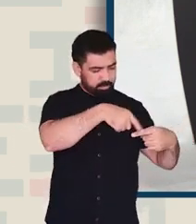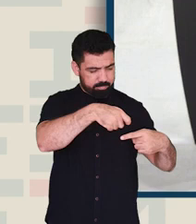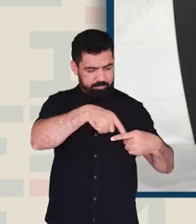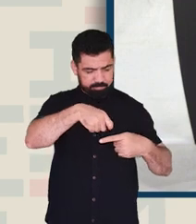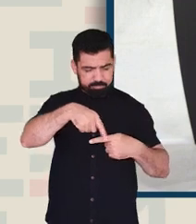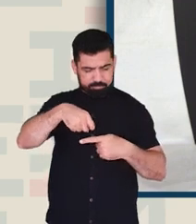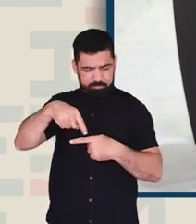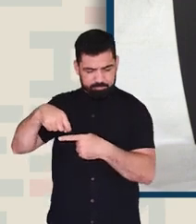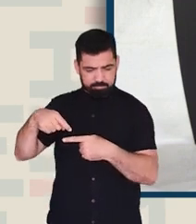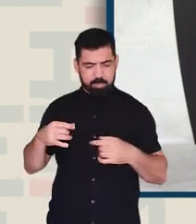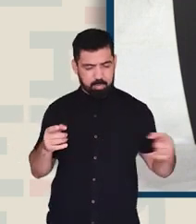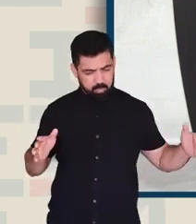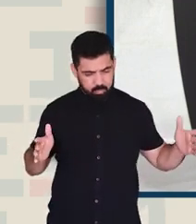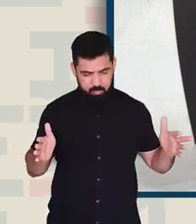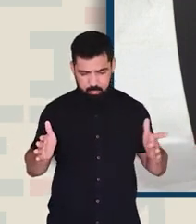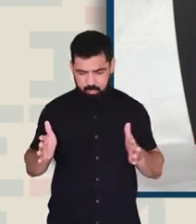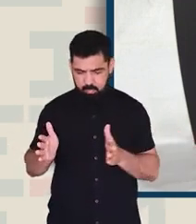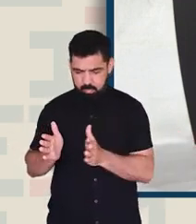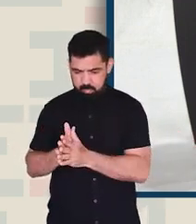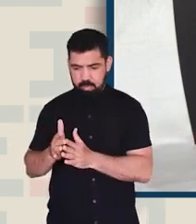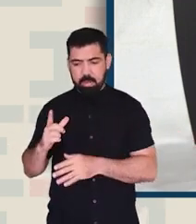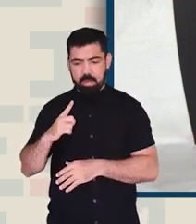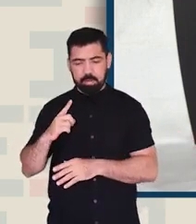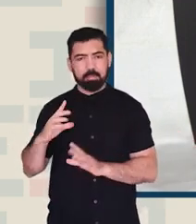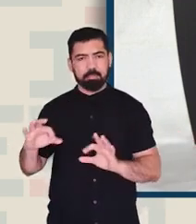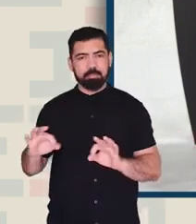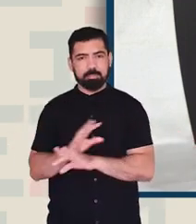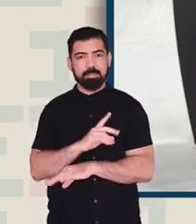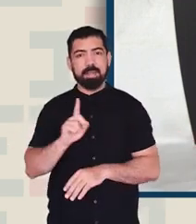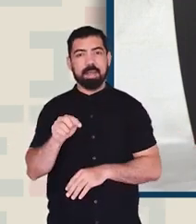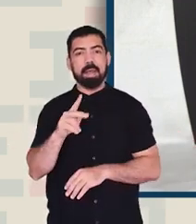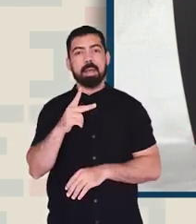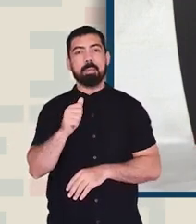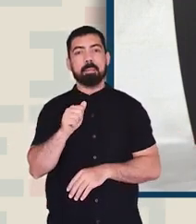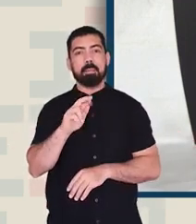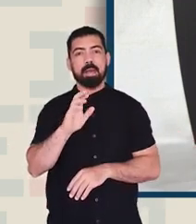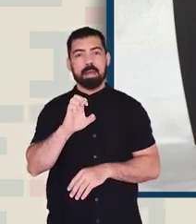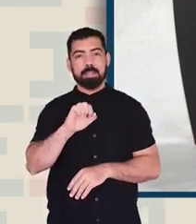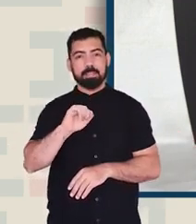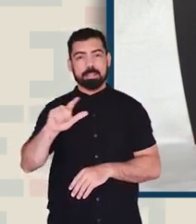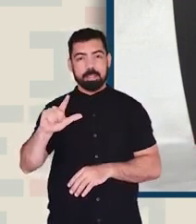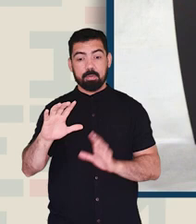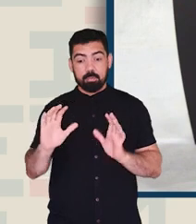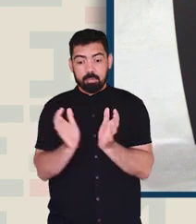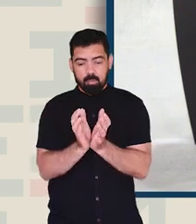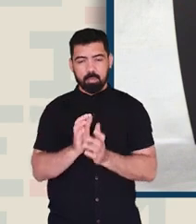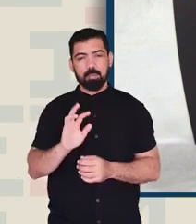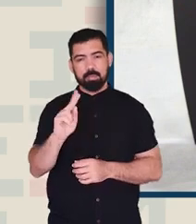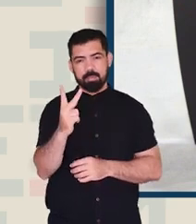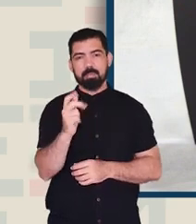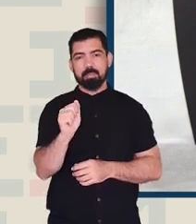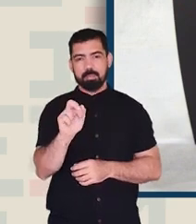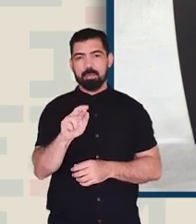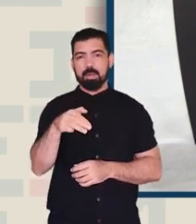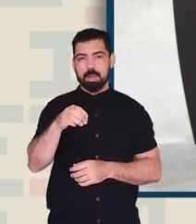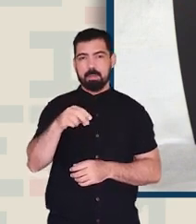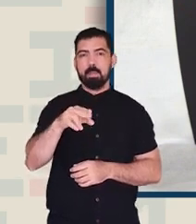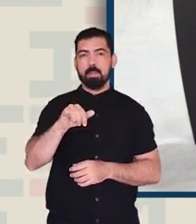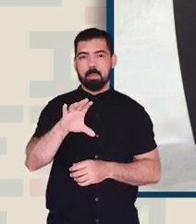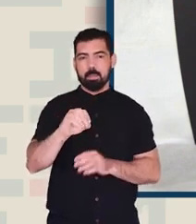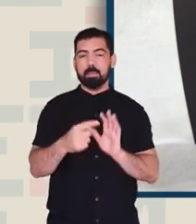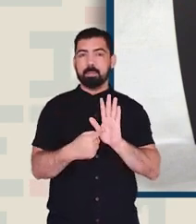se fechando. E aí a gente tem essas questões dos parciais da série harmônica, que é exatamente isso que eu toquei aqui.